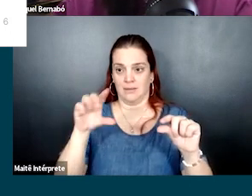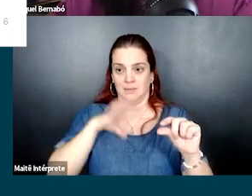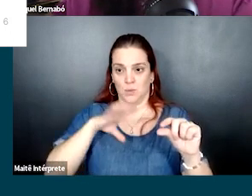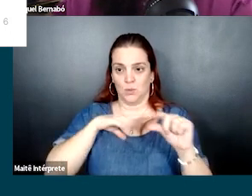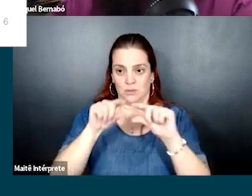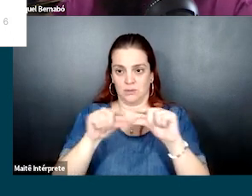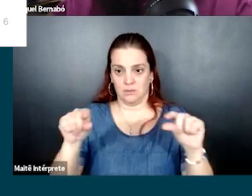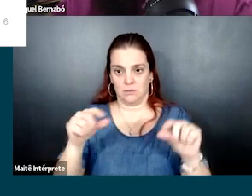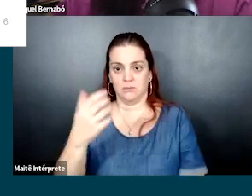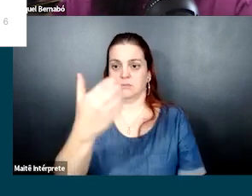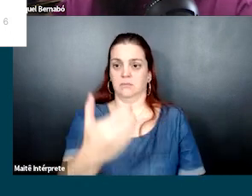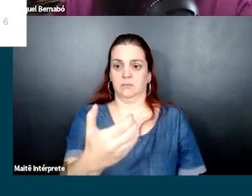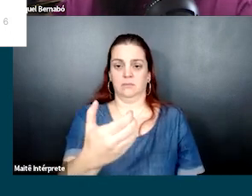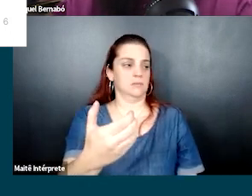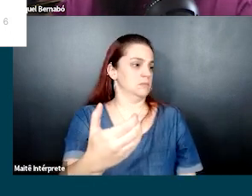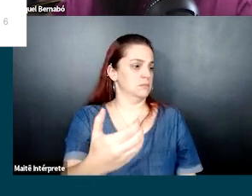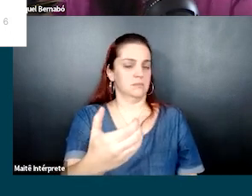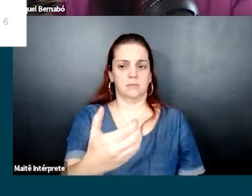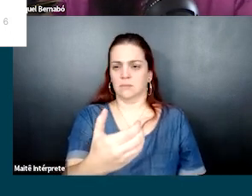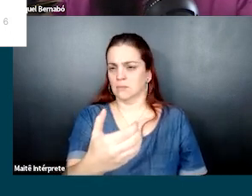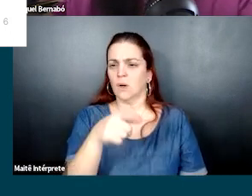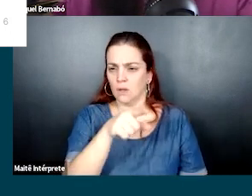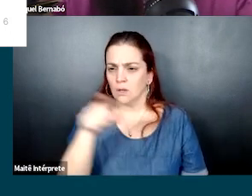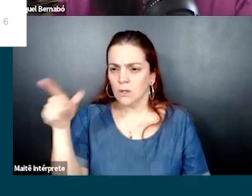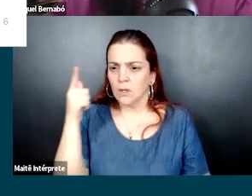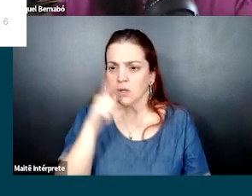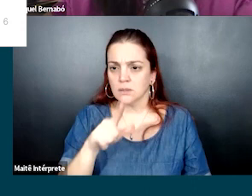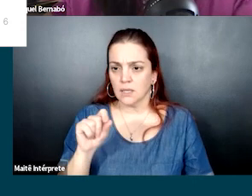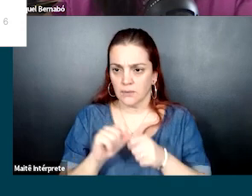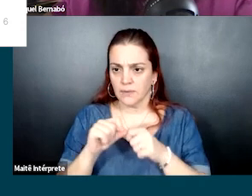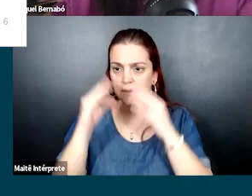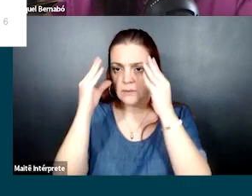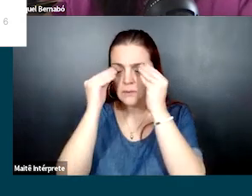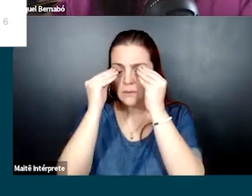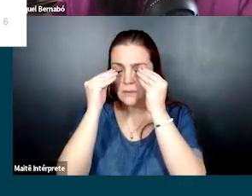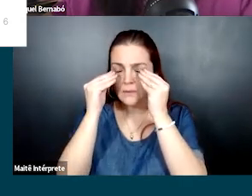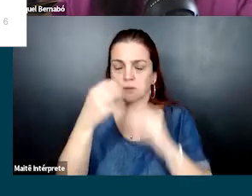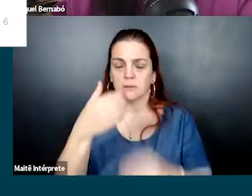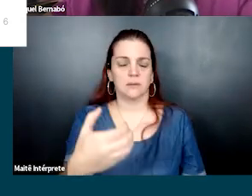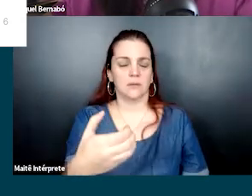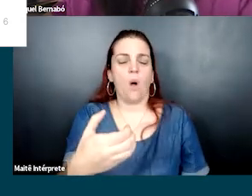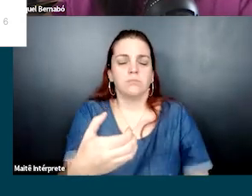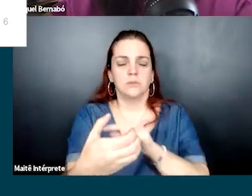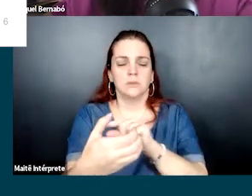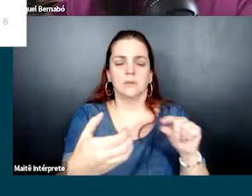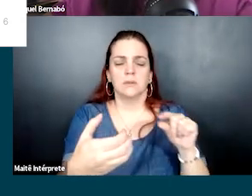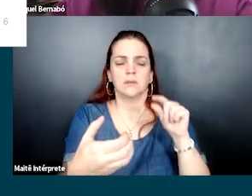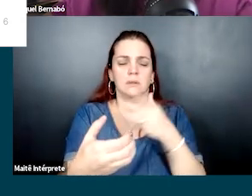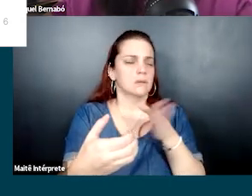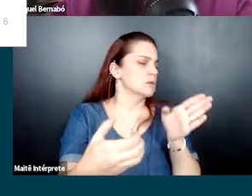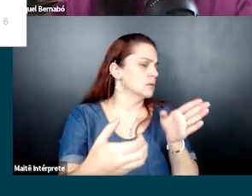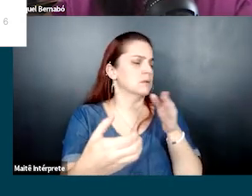direita, me aproxime, me afaste. E era assim que funcionava. Só que você já tentou fazer um fluxo desse com os olhos fechados, por